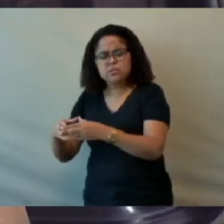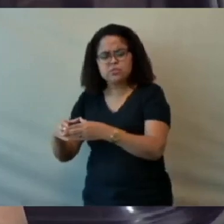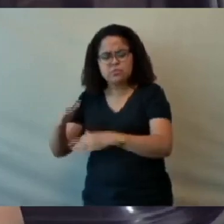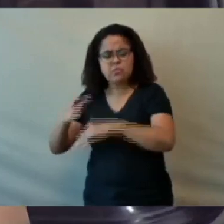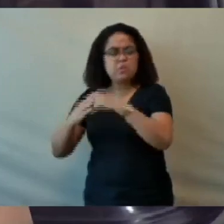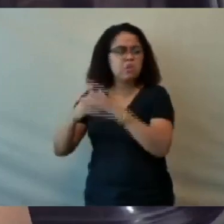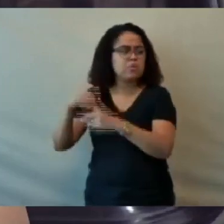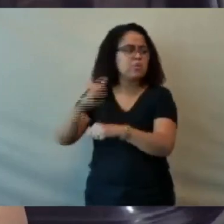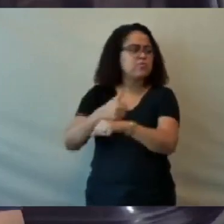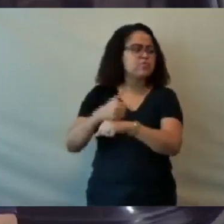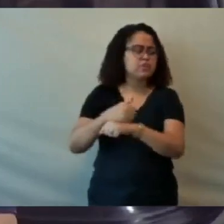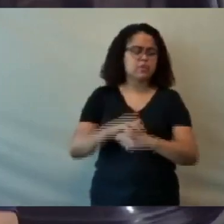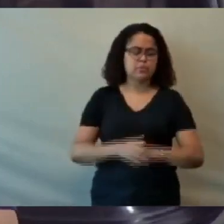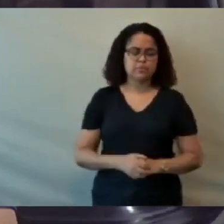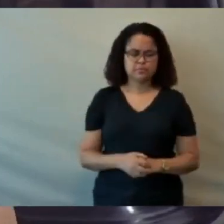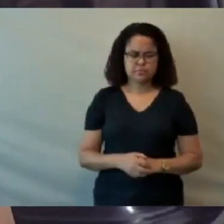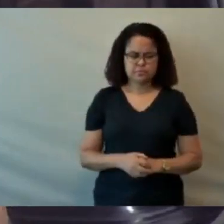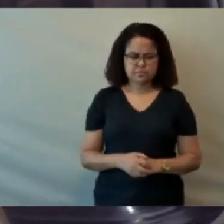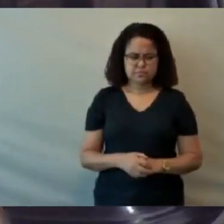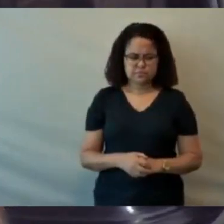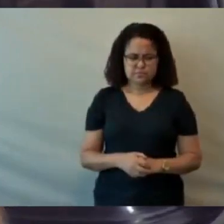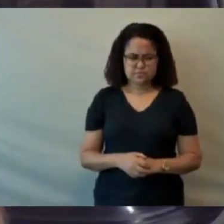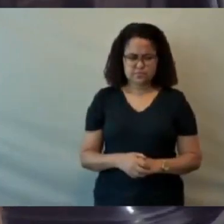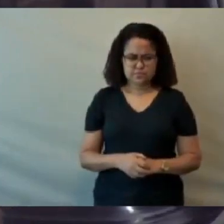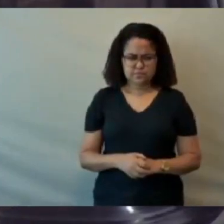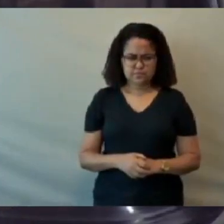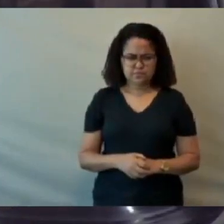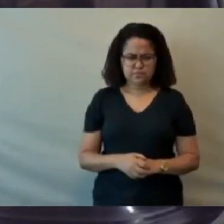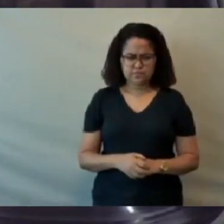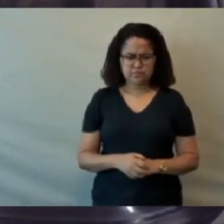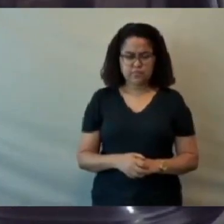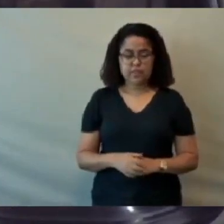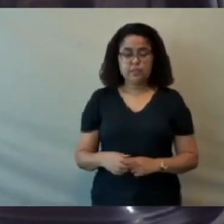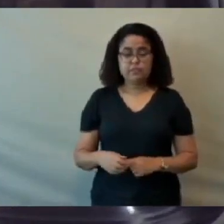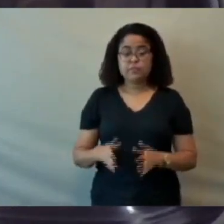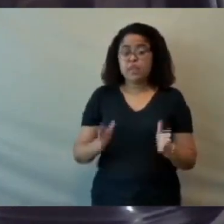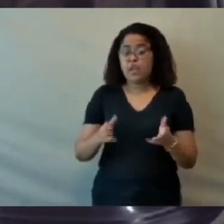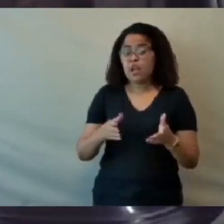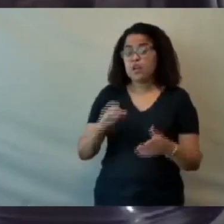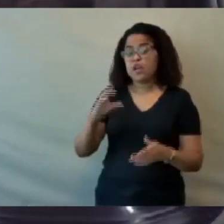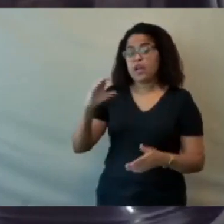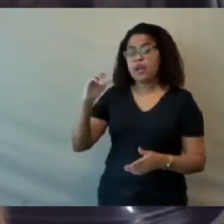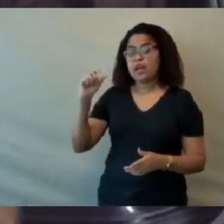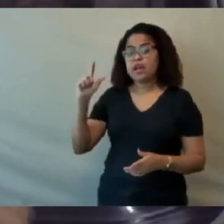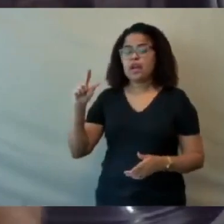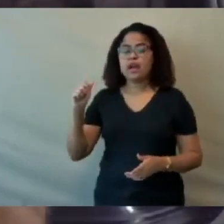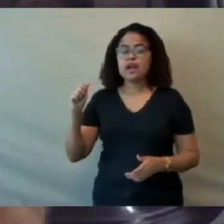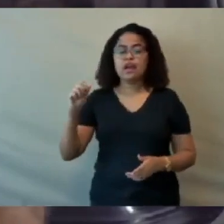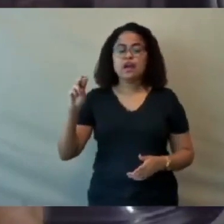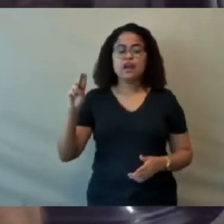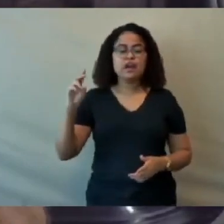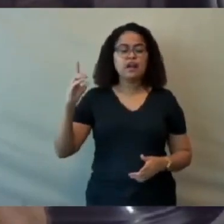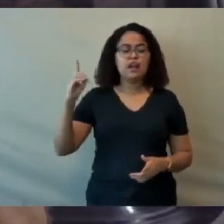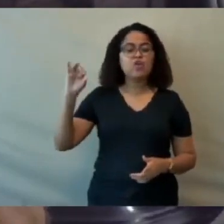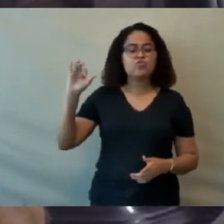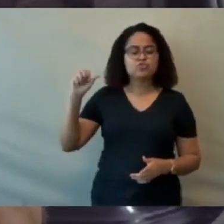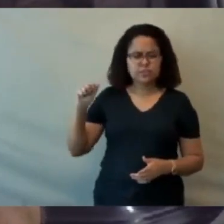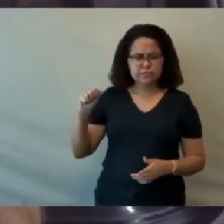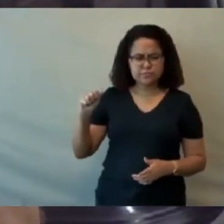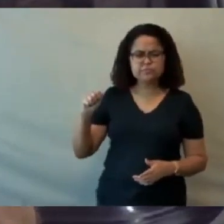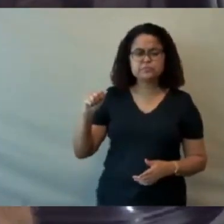Eu vou devolver a palavra aqui para a Cláudia para ela poder fazer mais alguns comentários a respeito, já que falou-se dessa